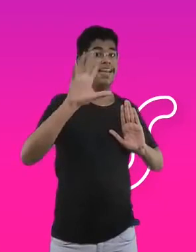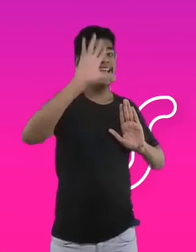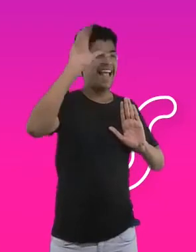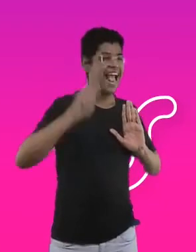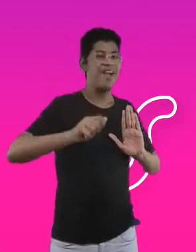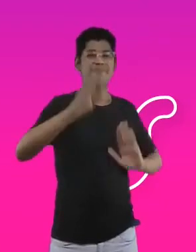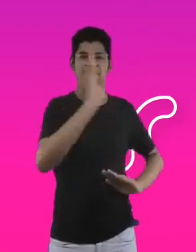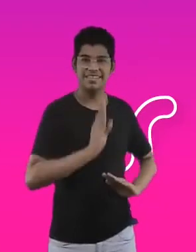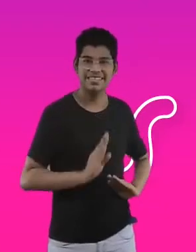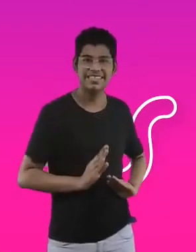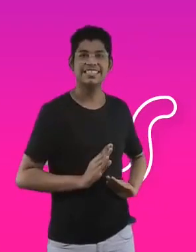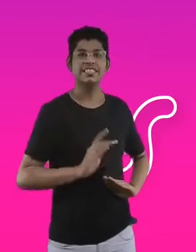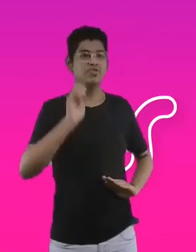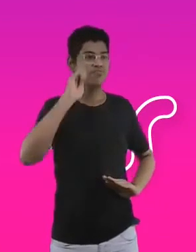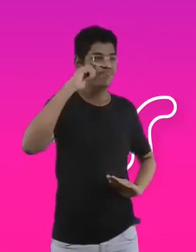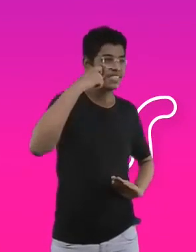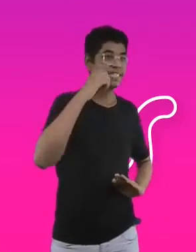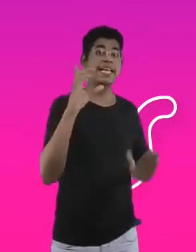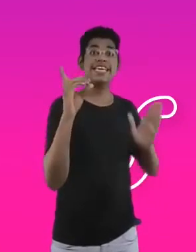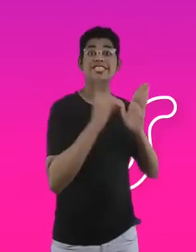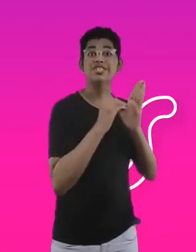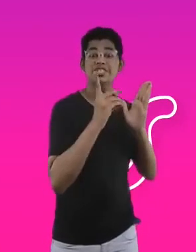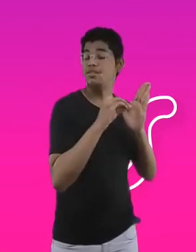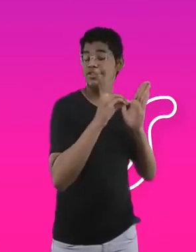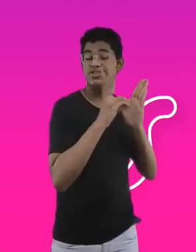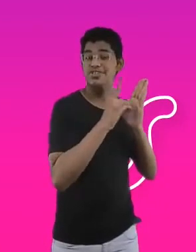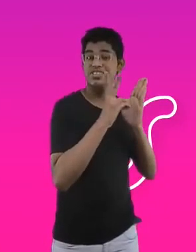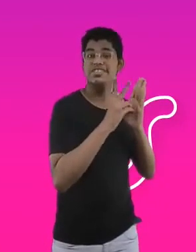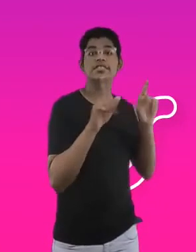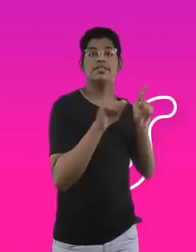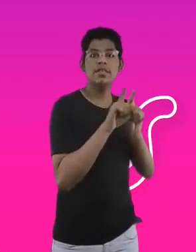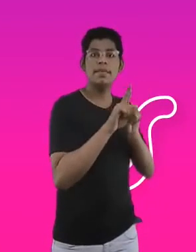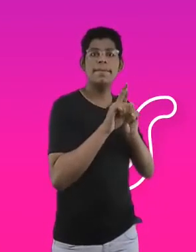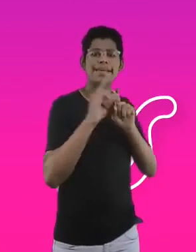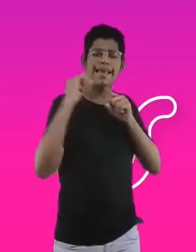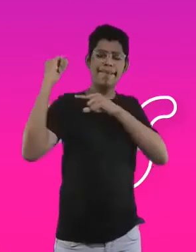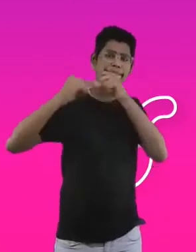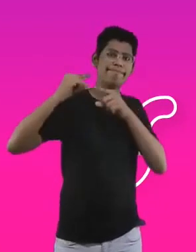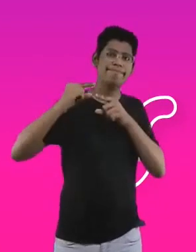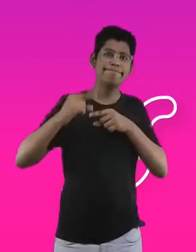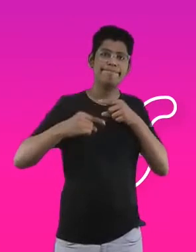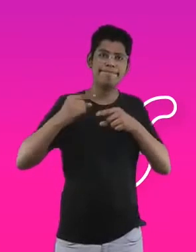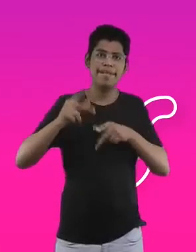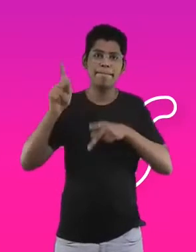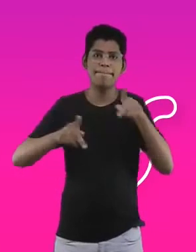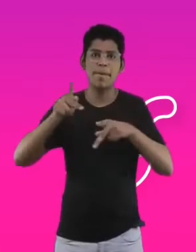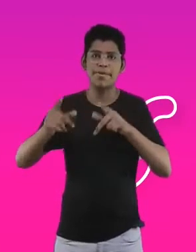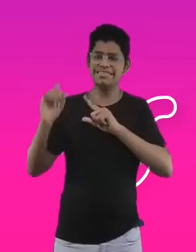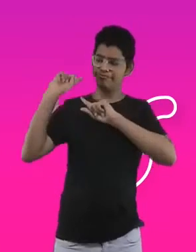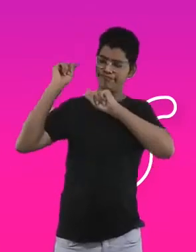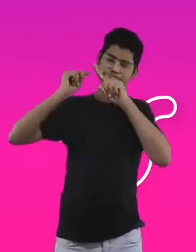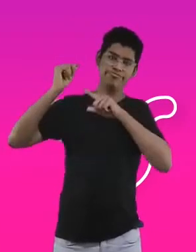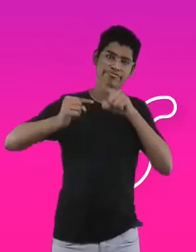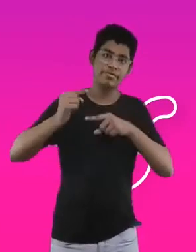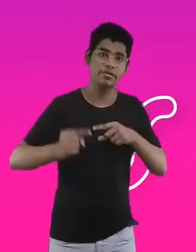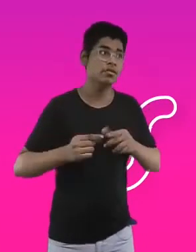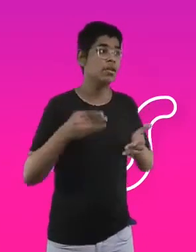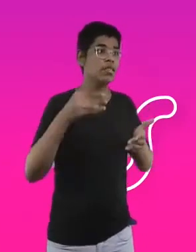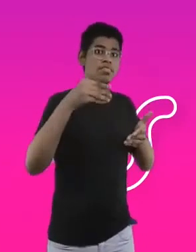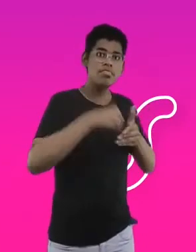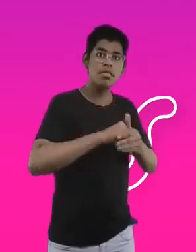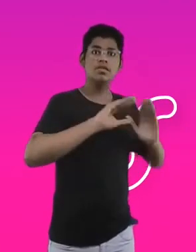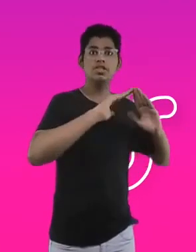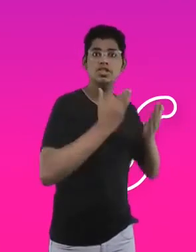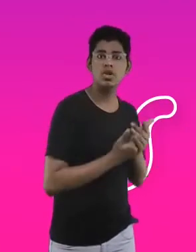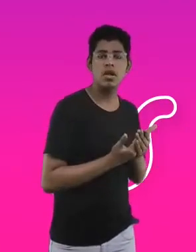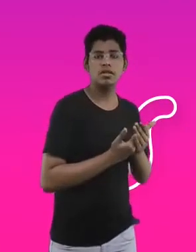e de cultura indígena, ou seja, dos povos originários, dentro das escolas. E não só a perspectiva cultural,